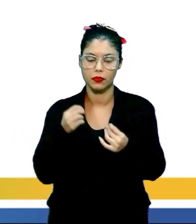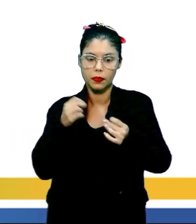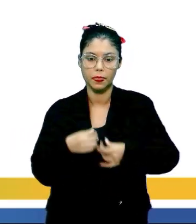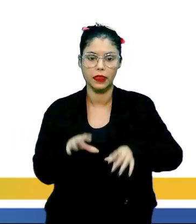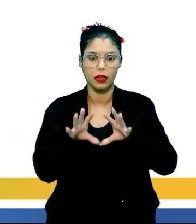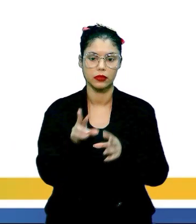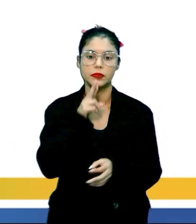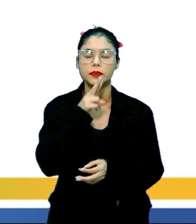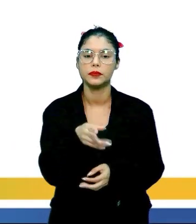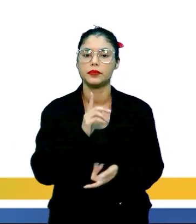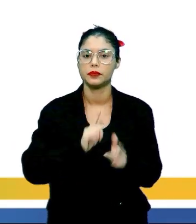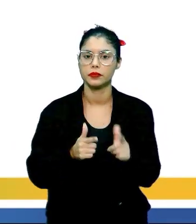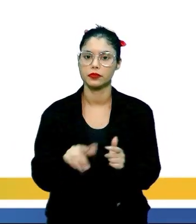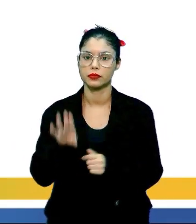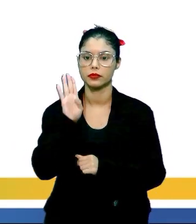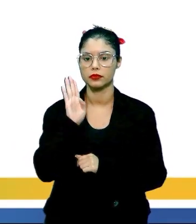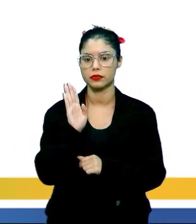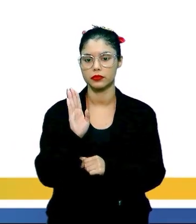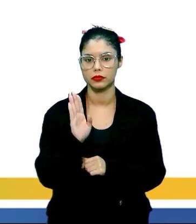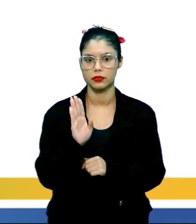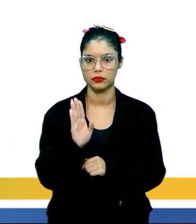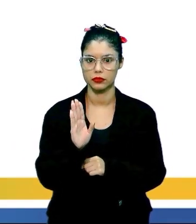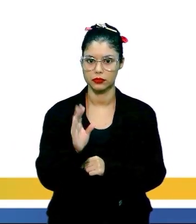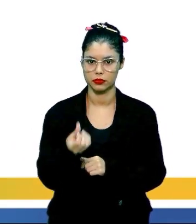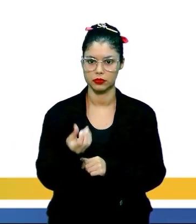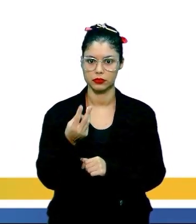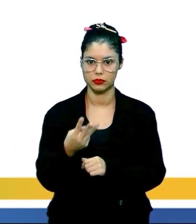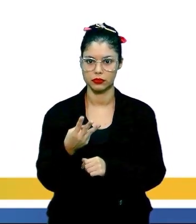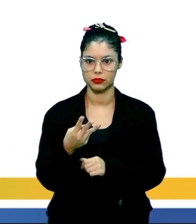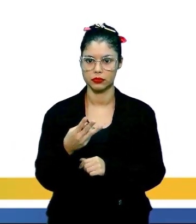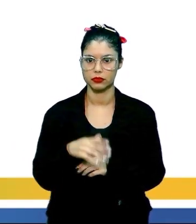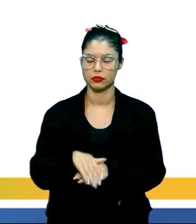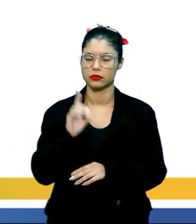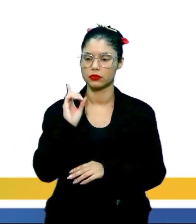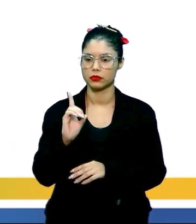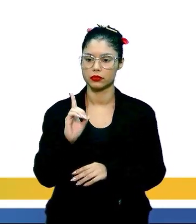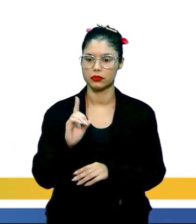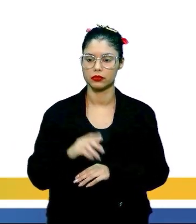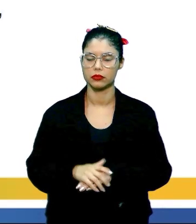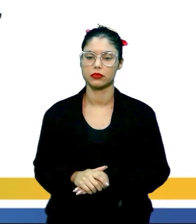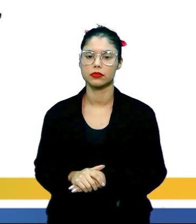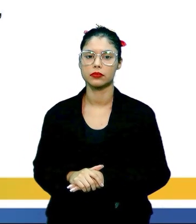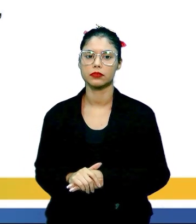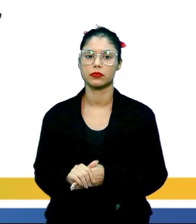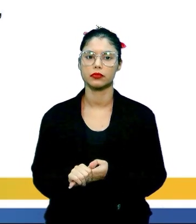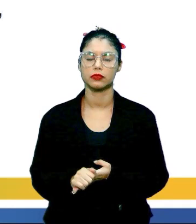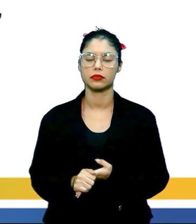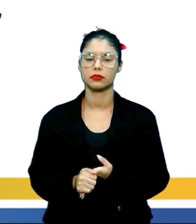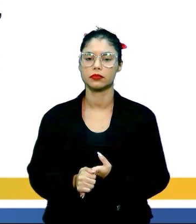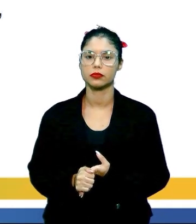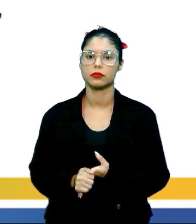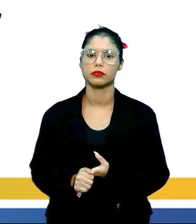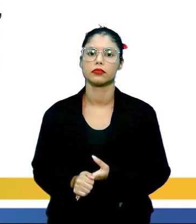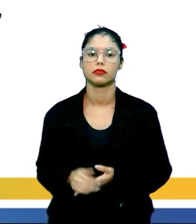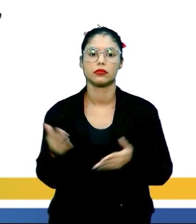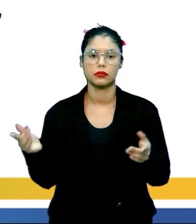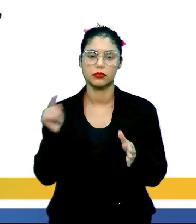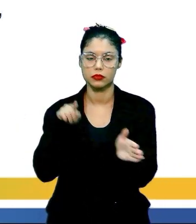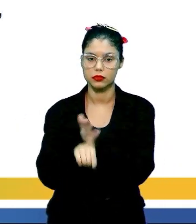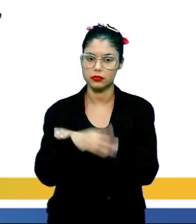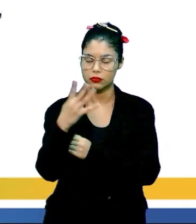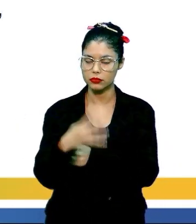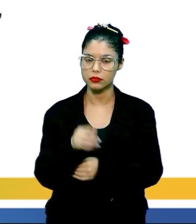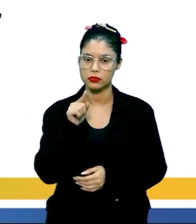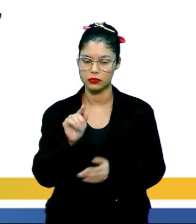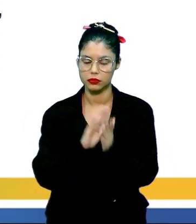Sendo assim, a resposta da questão é igual a 63. Beleza? Vamos dar sequência? Questão 4,